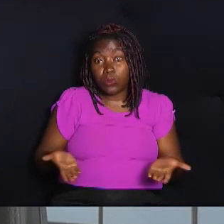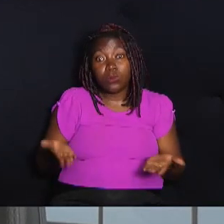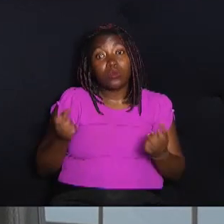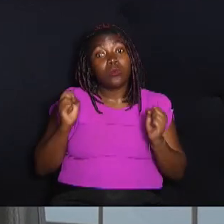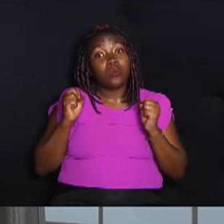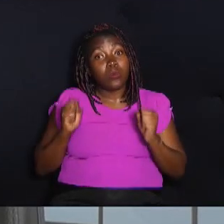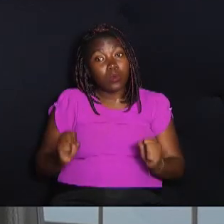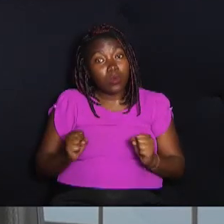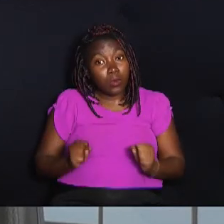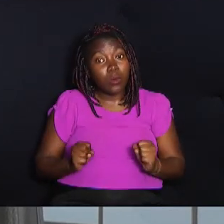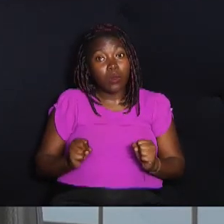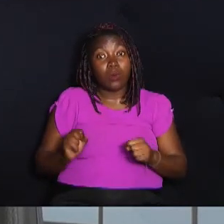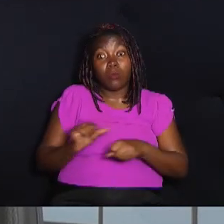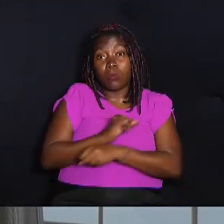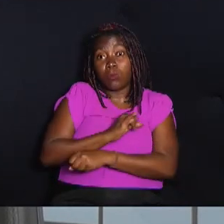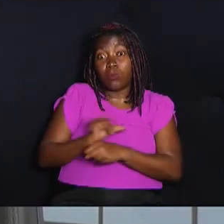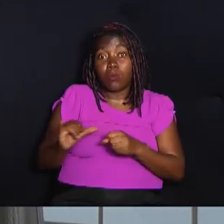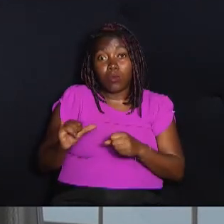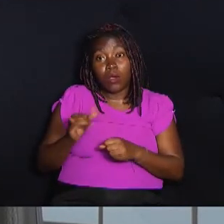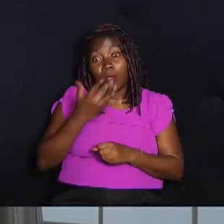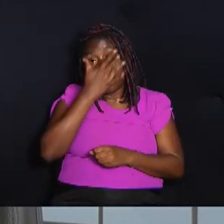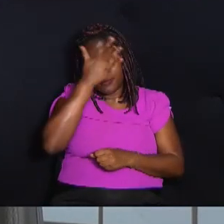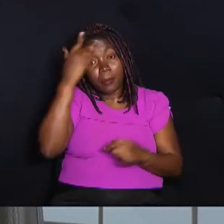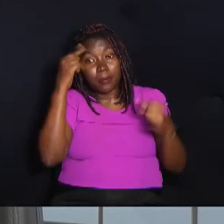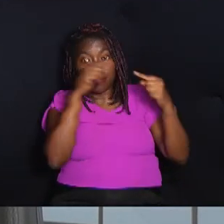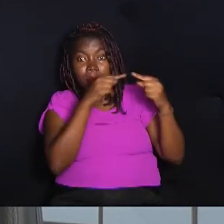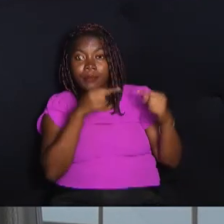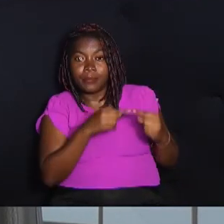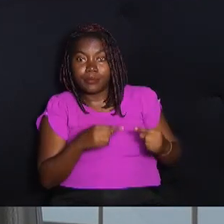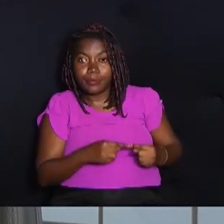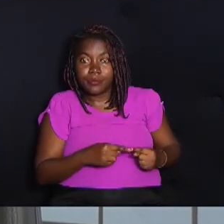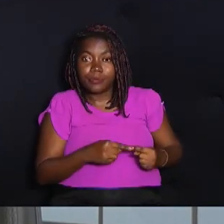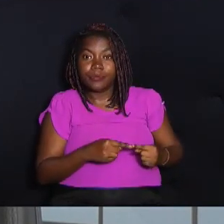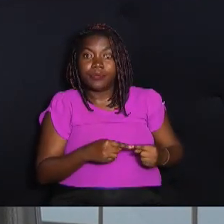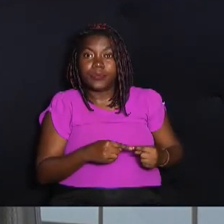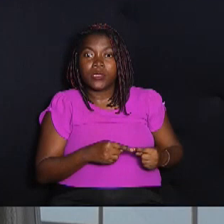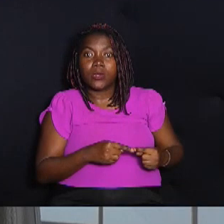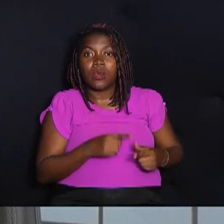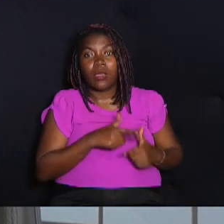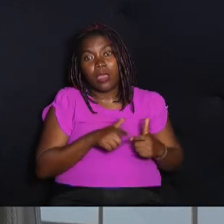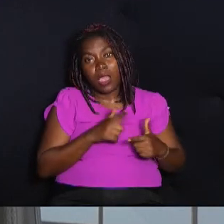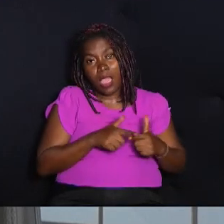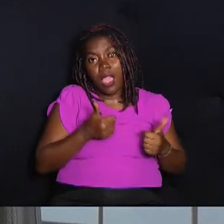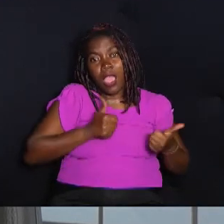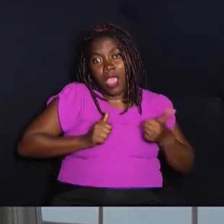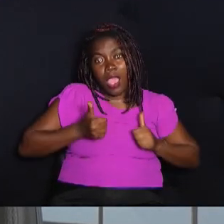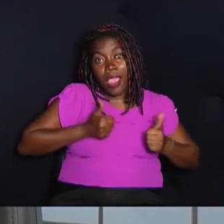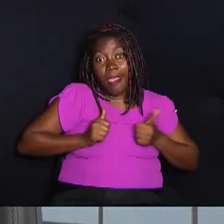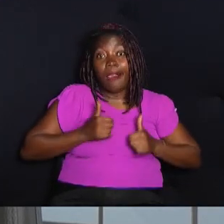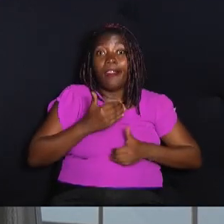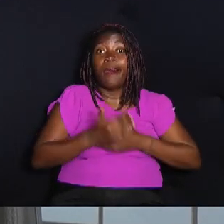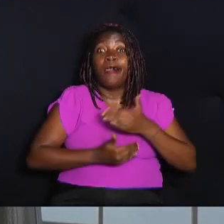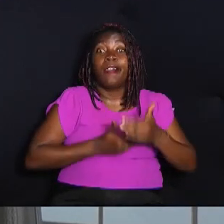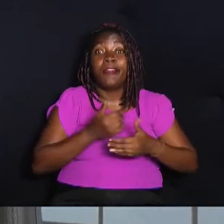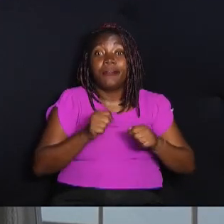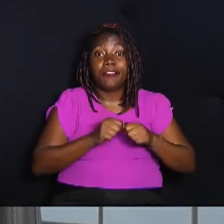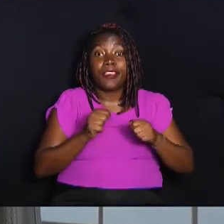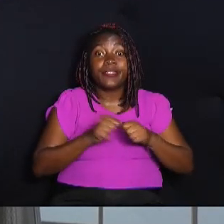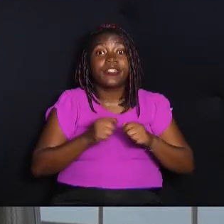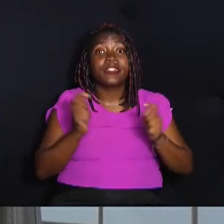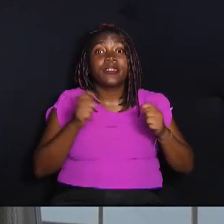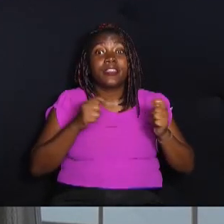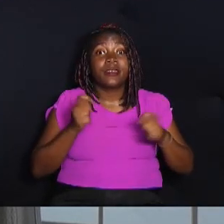um recurso para que as pessoas se identifiquem, né, com o problema, com a ansiedade. E aí fazer as condições,